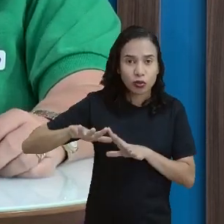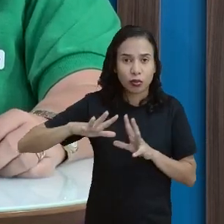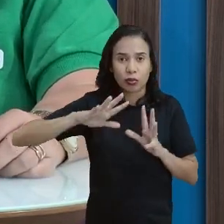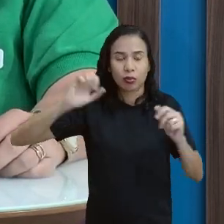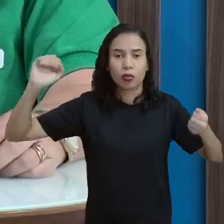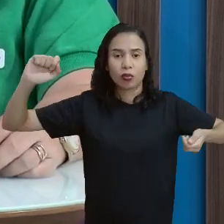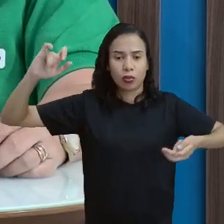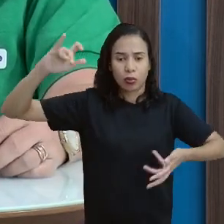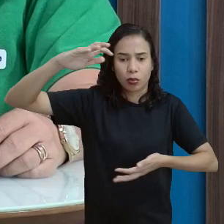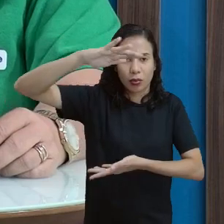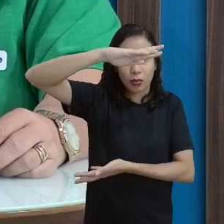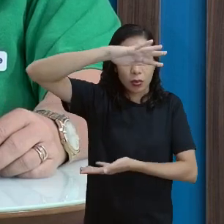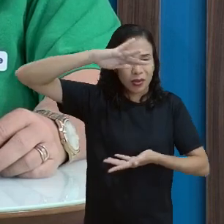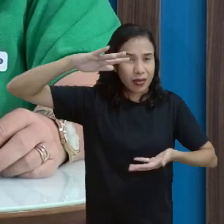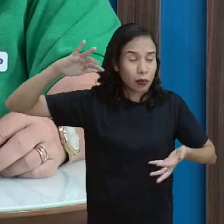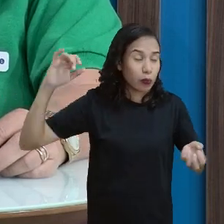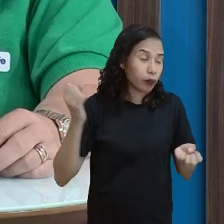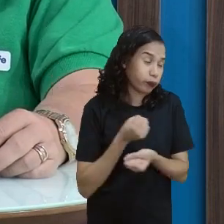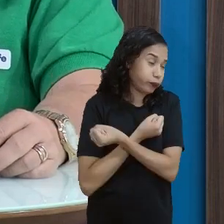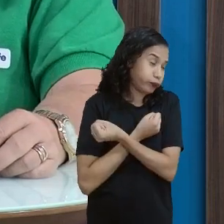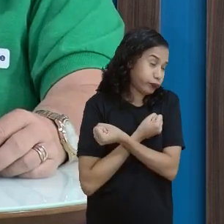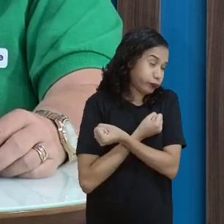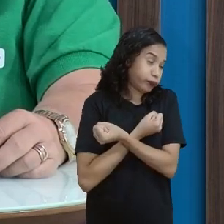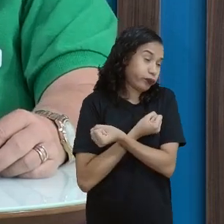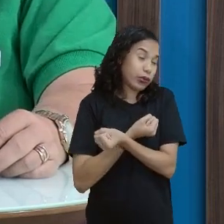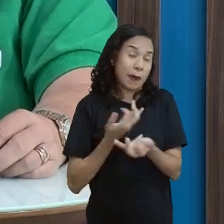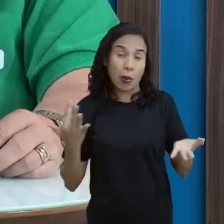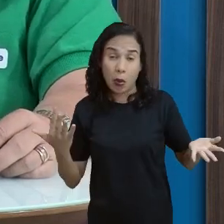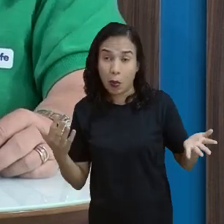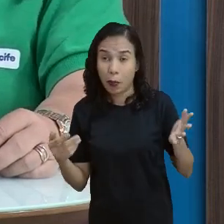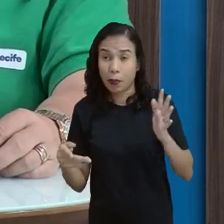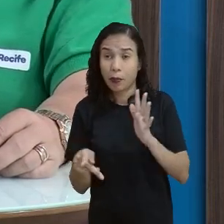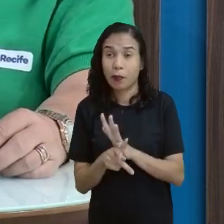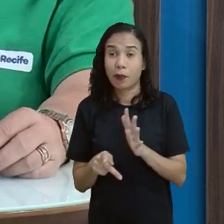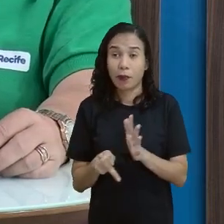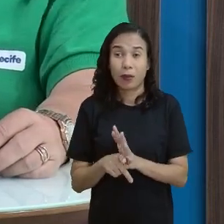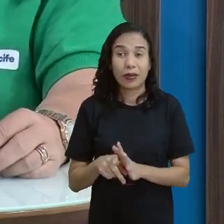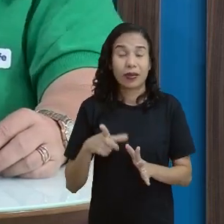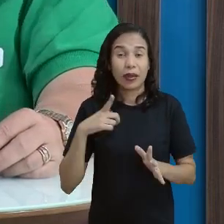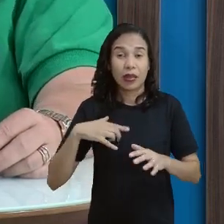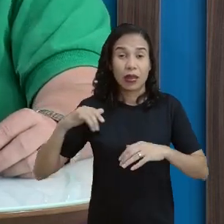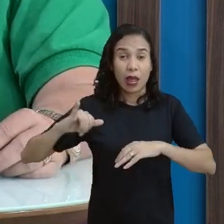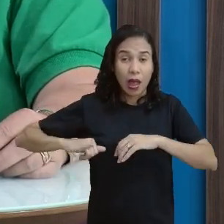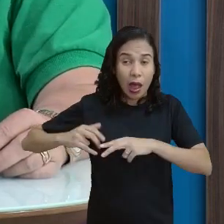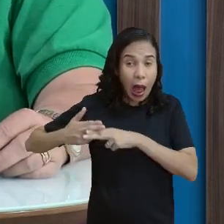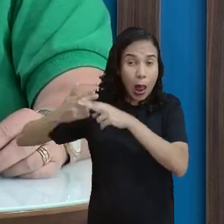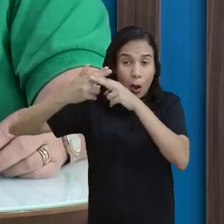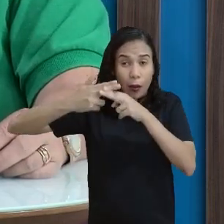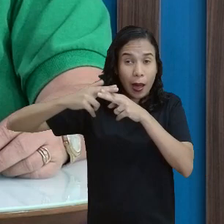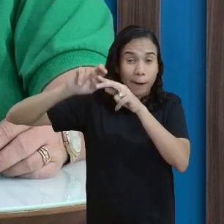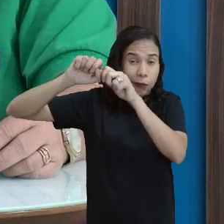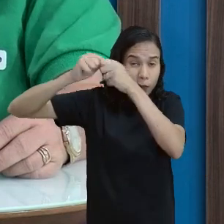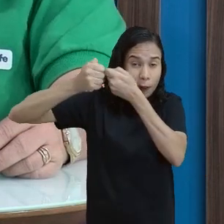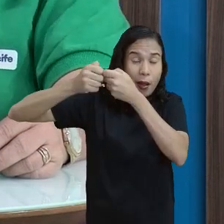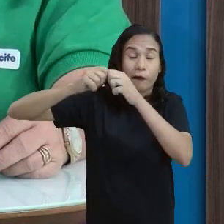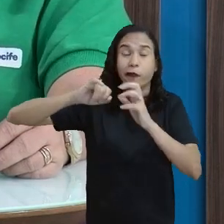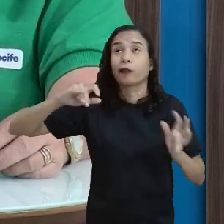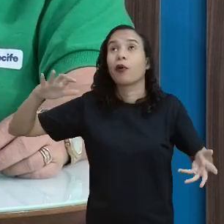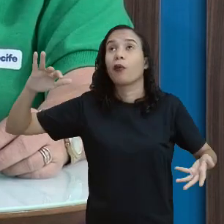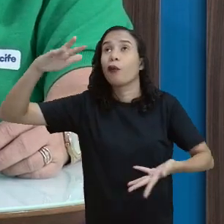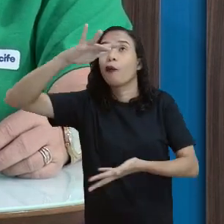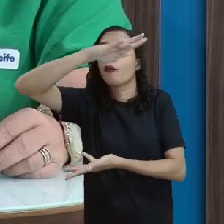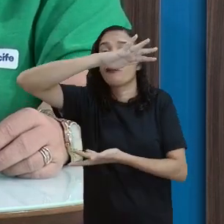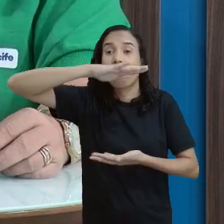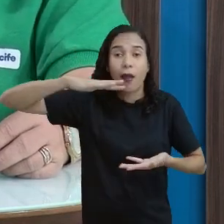existe, pessoal, uma infinidade de pedaços de aeronaves, pedaços de foguetes que